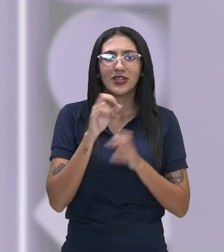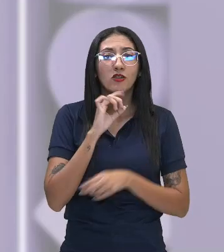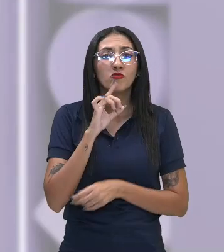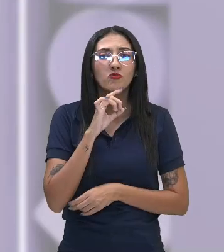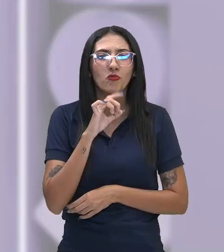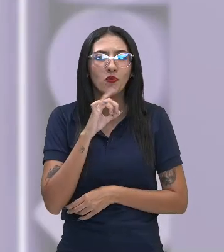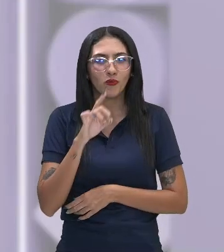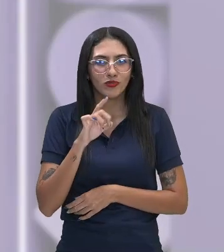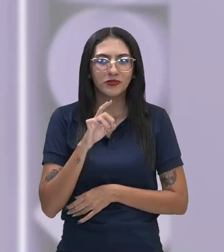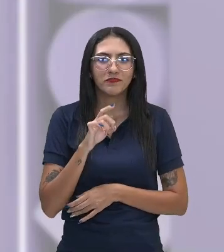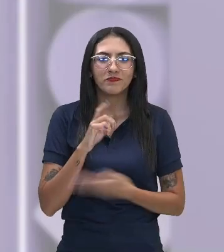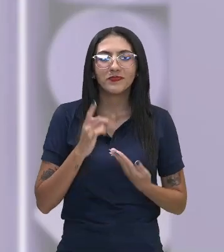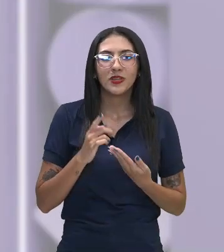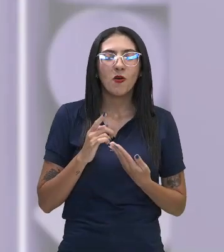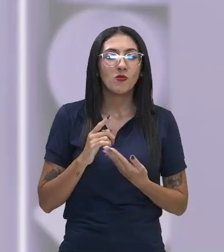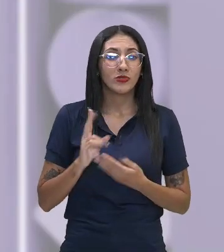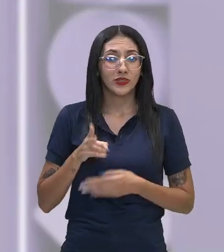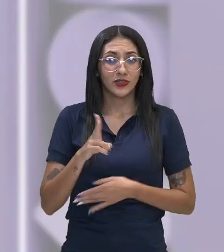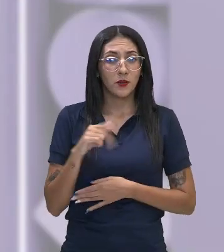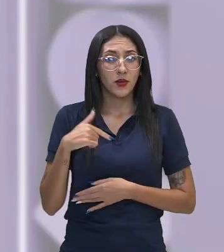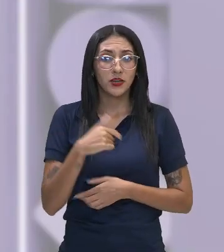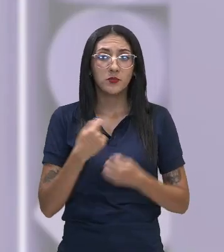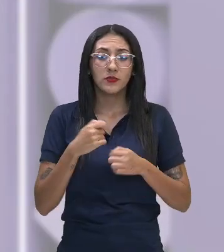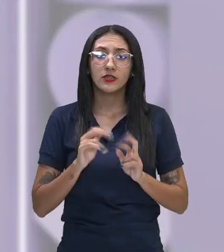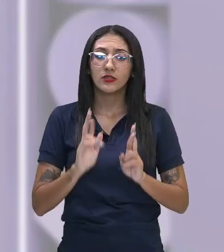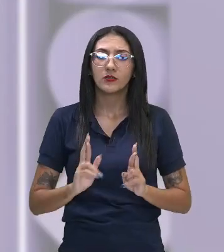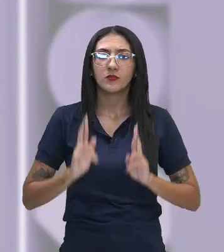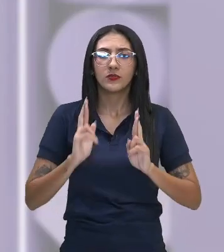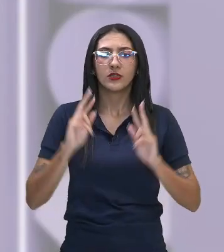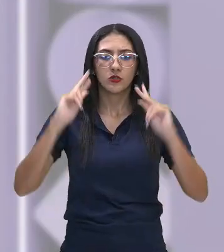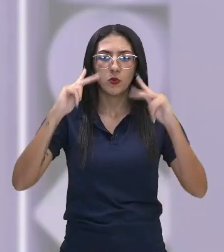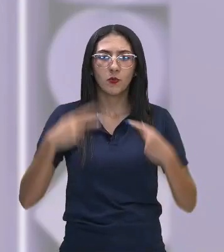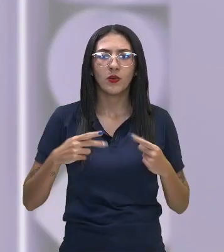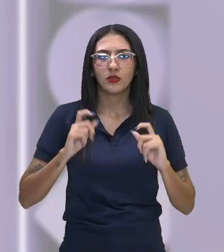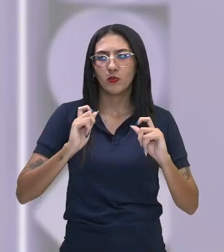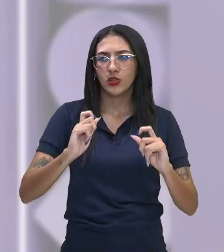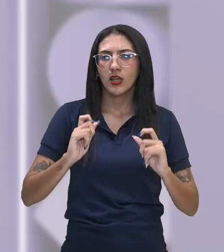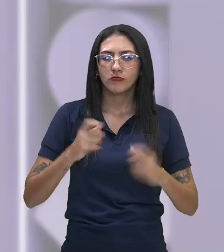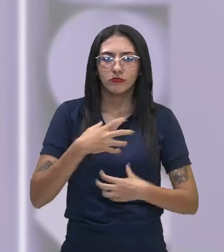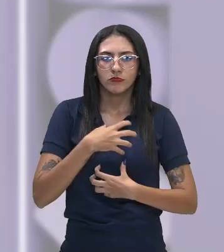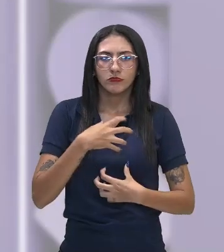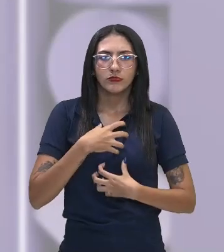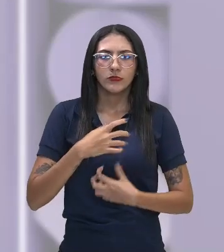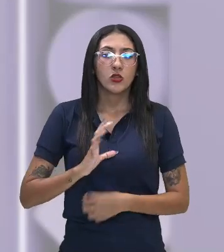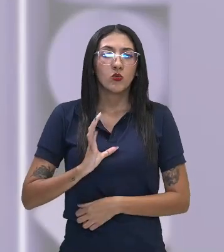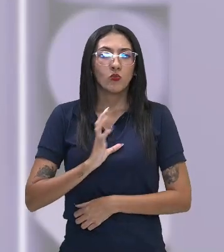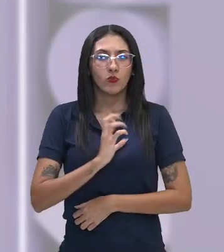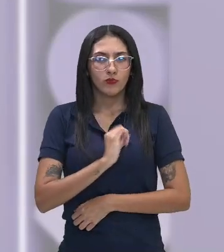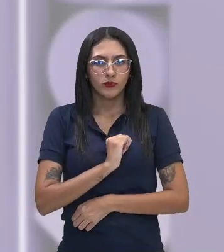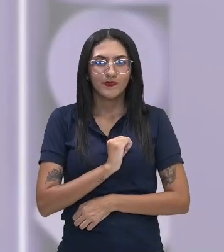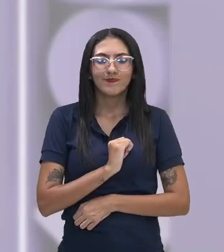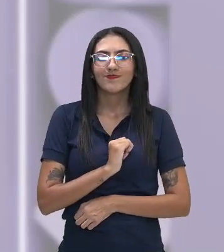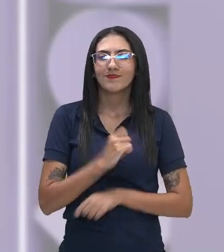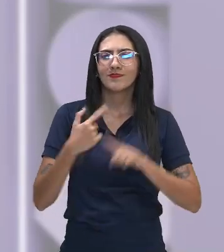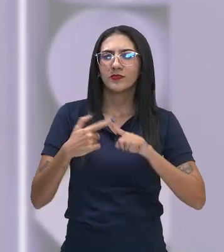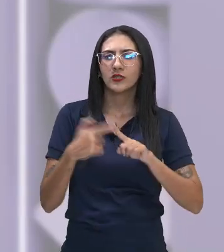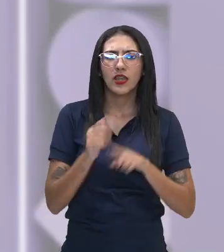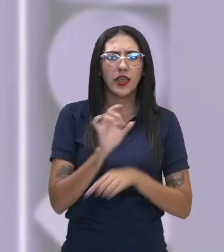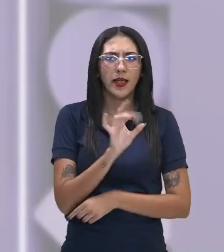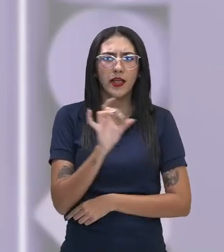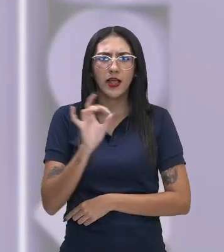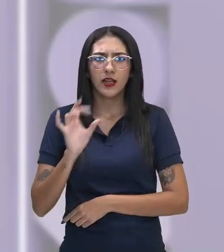nunca, o que deve compreender a nossa existência humana é o amor. E entender que cada religião, cada